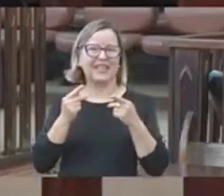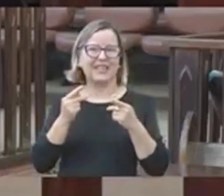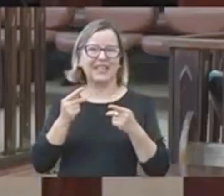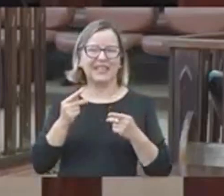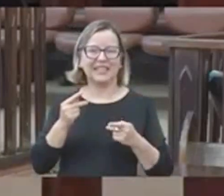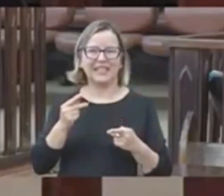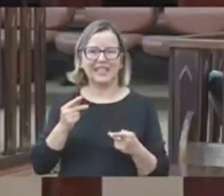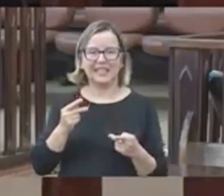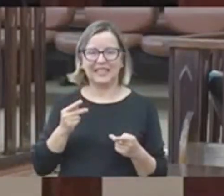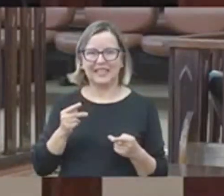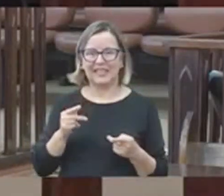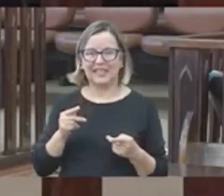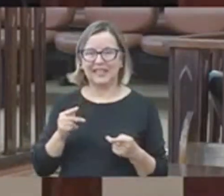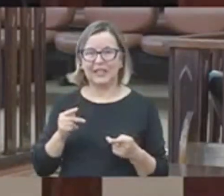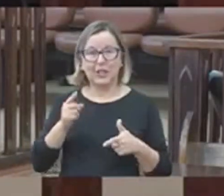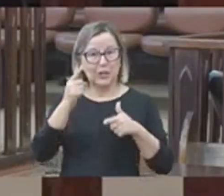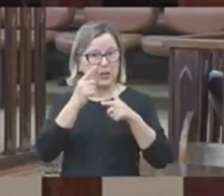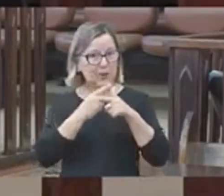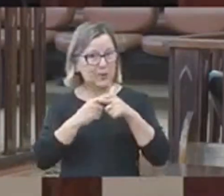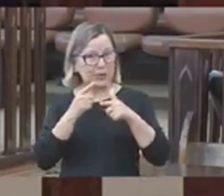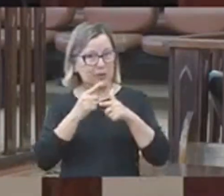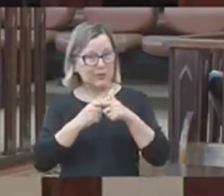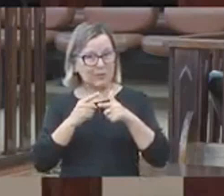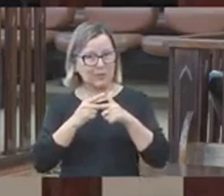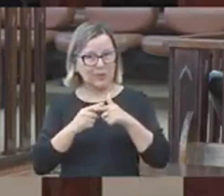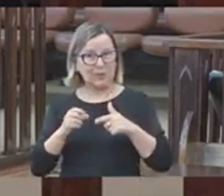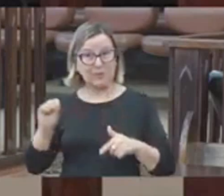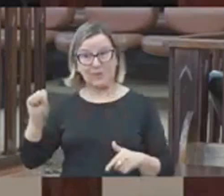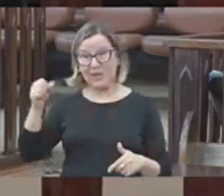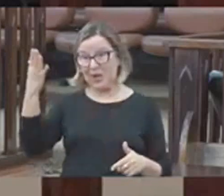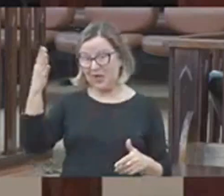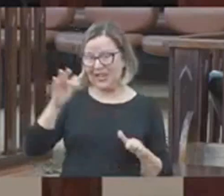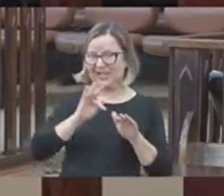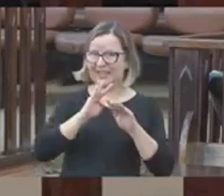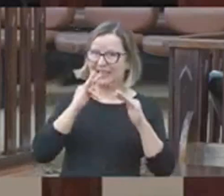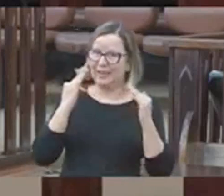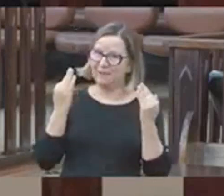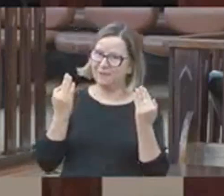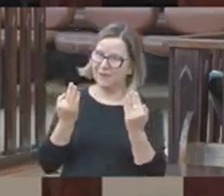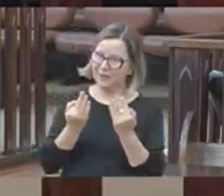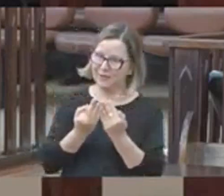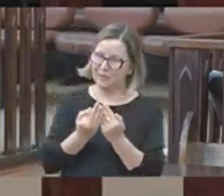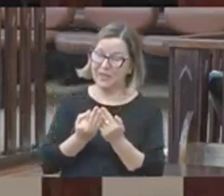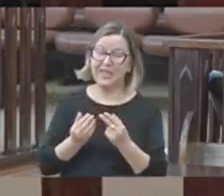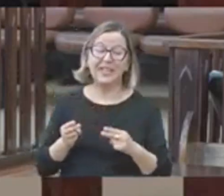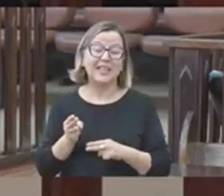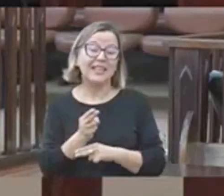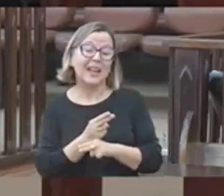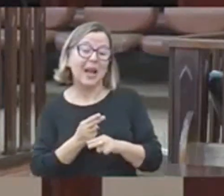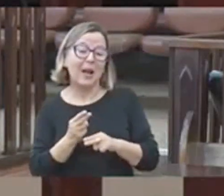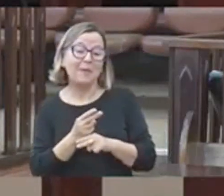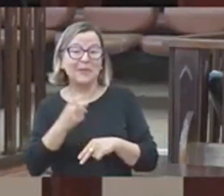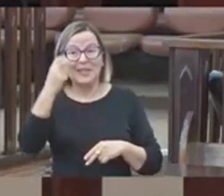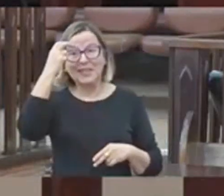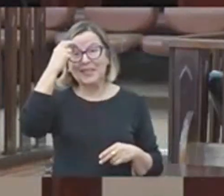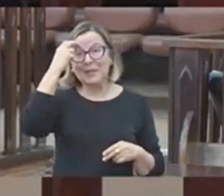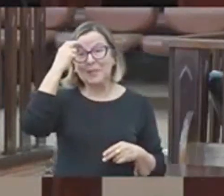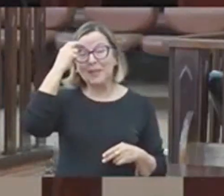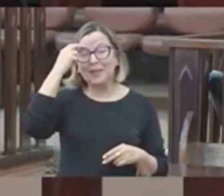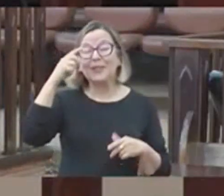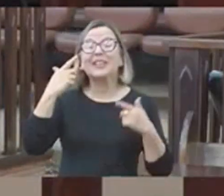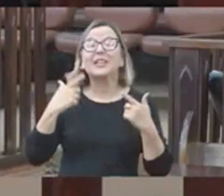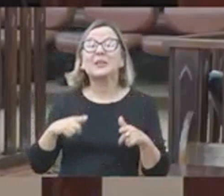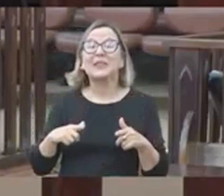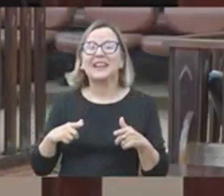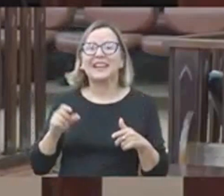esses reveses, sobre essas tensões que acontecem e a busca de sabedoria na palavra de Deus.